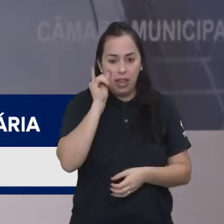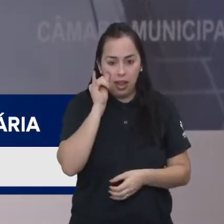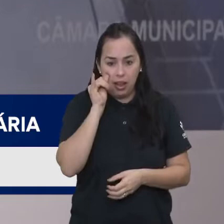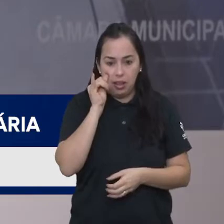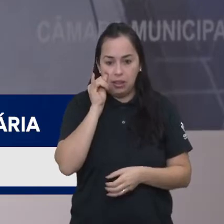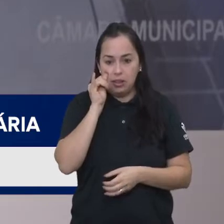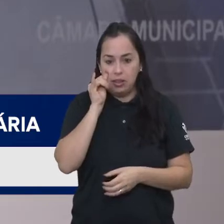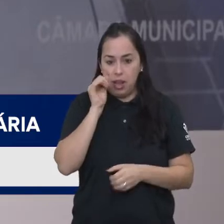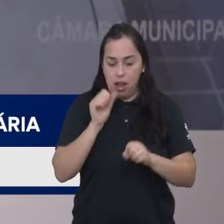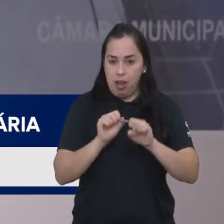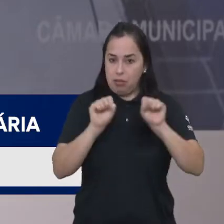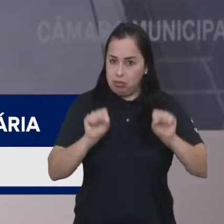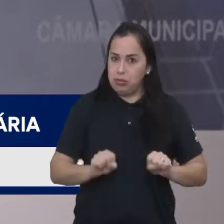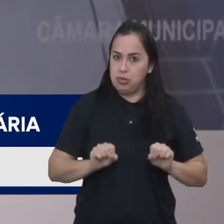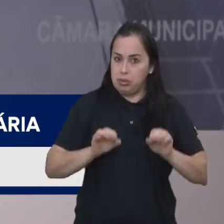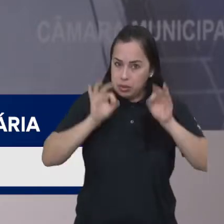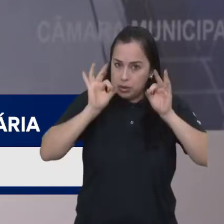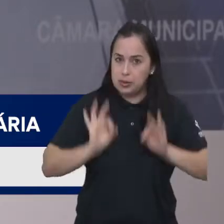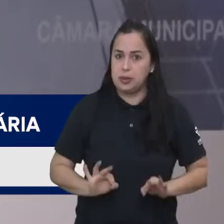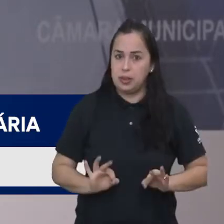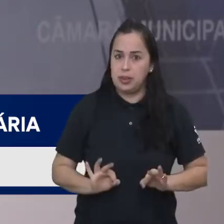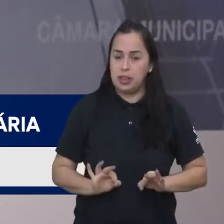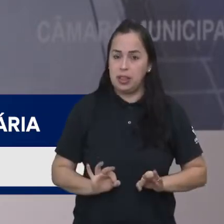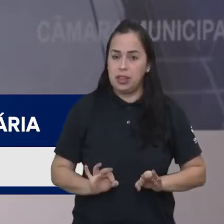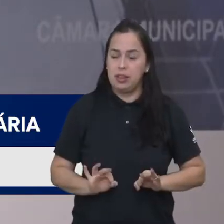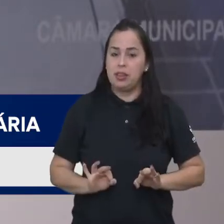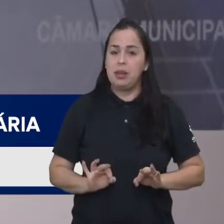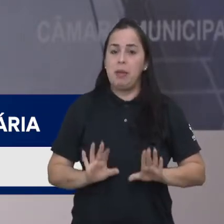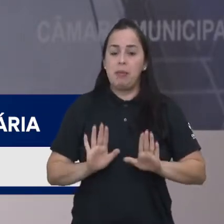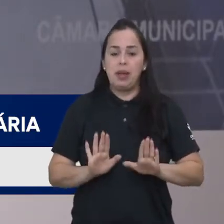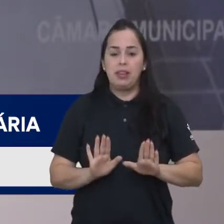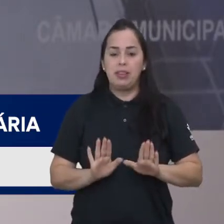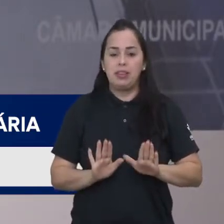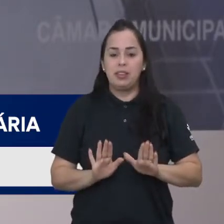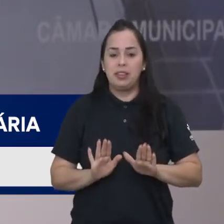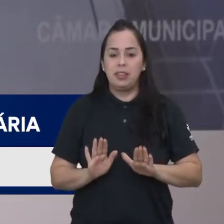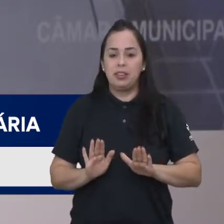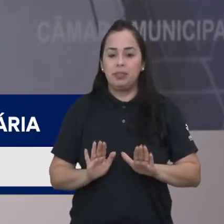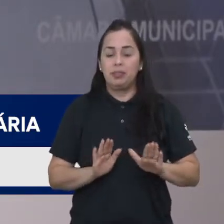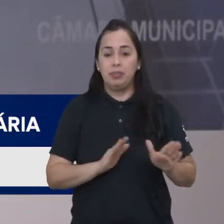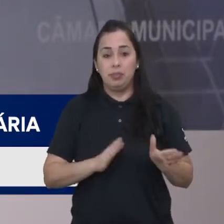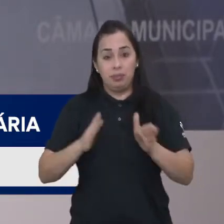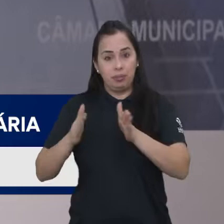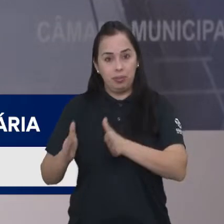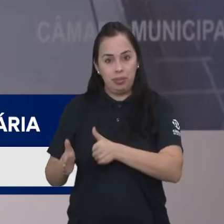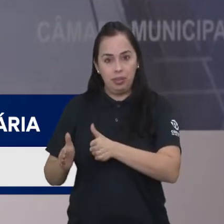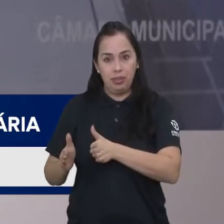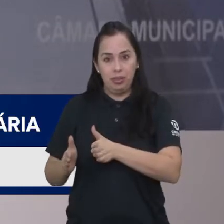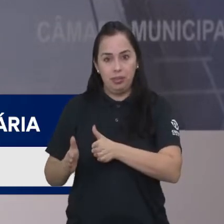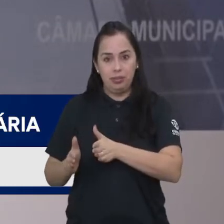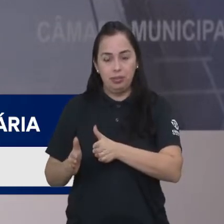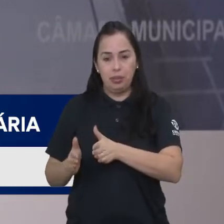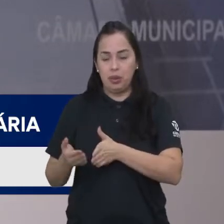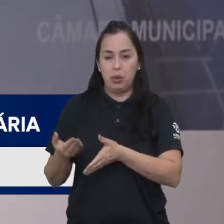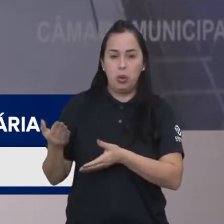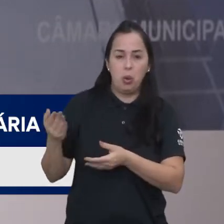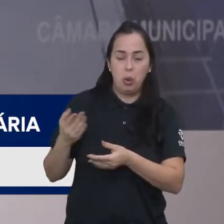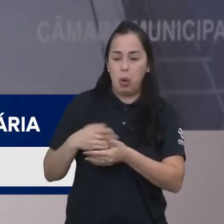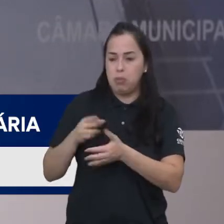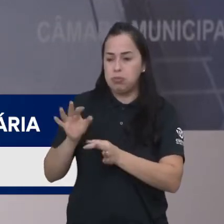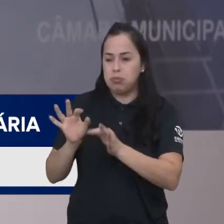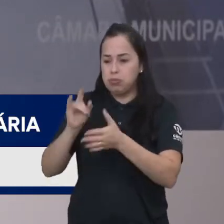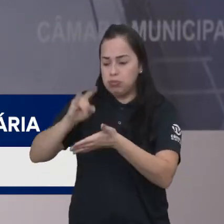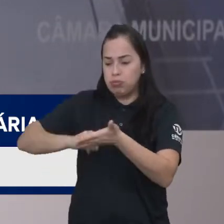uma máquina realmente eficaz para evitar novas construções, mas você não tem a mesma eficiência para regularizar.